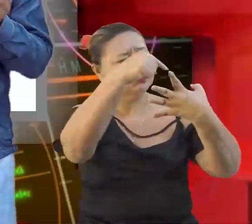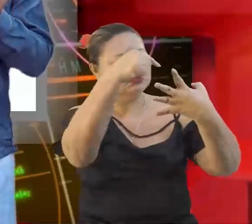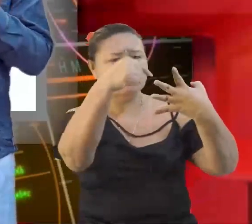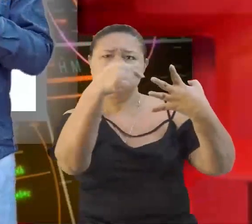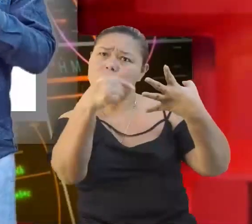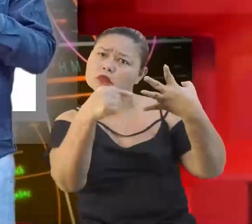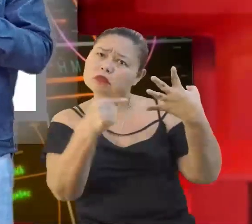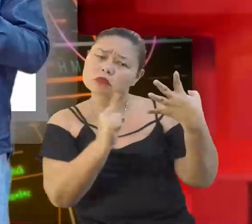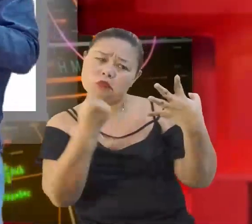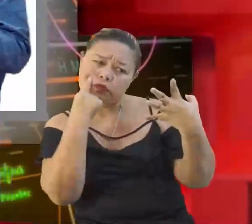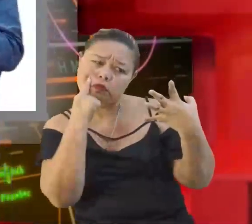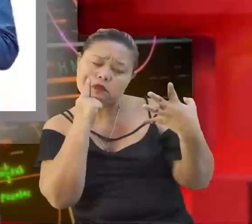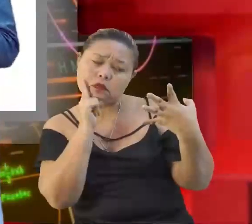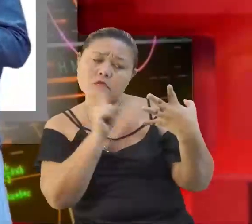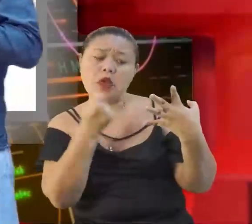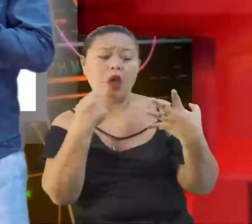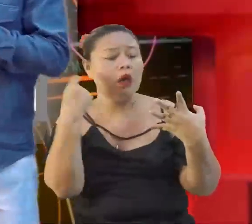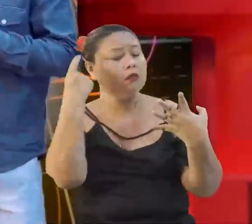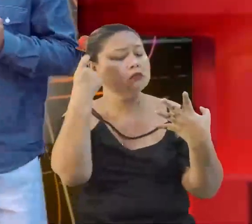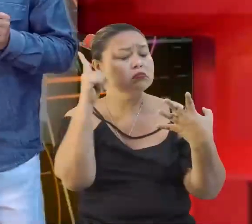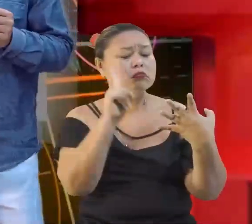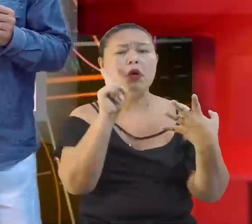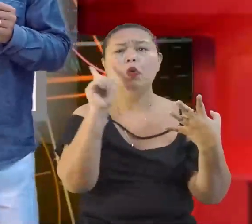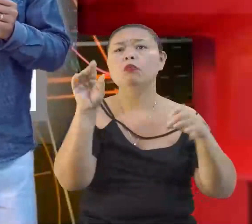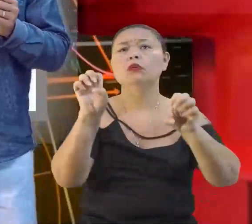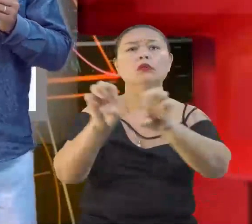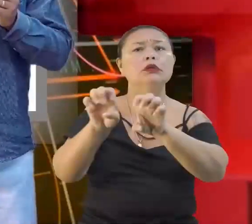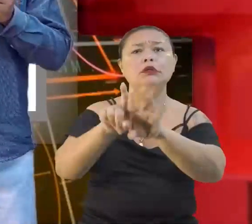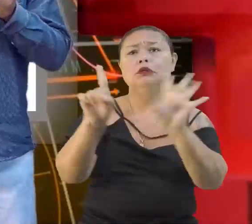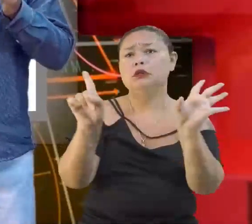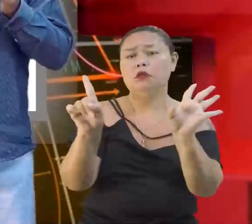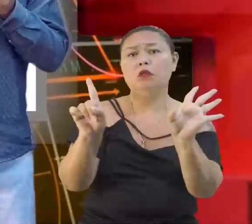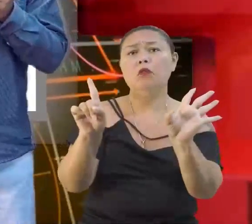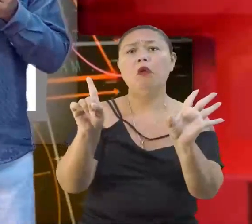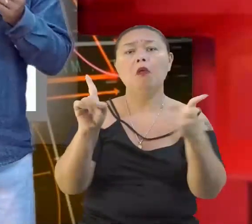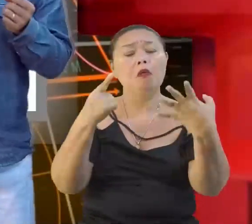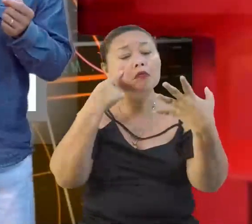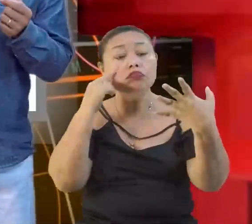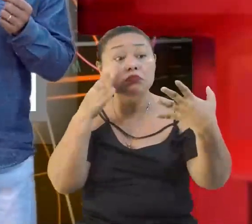escolha, eu não preciso me preocupar com a equação. Eu posso